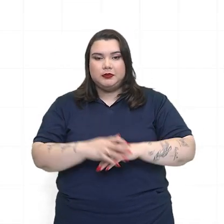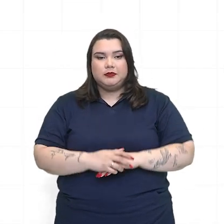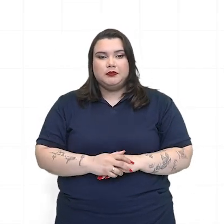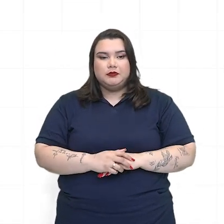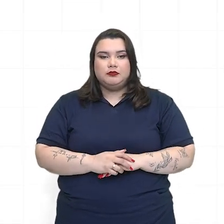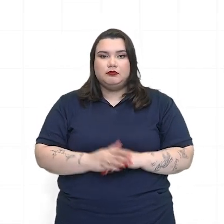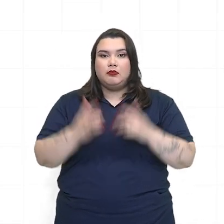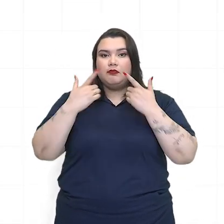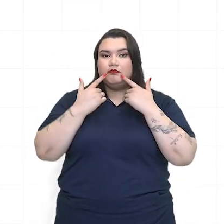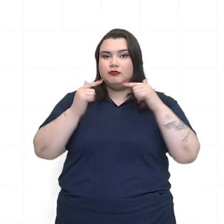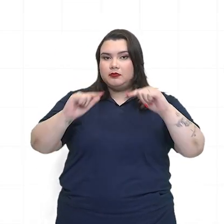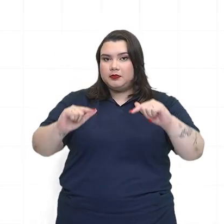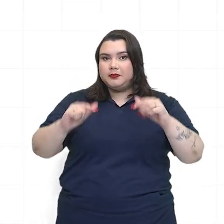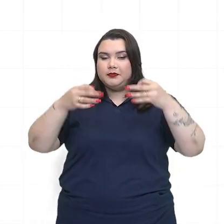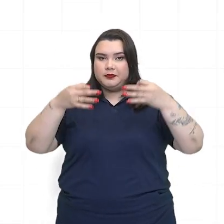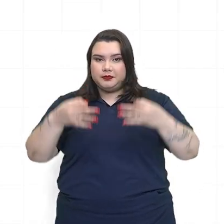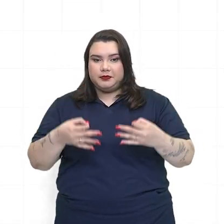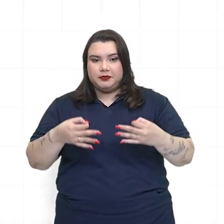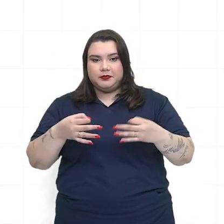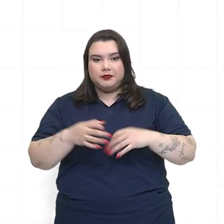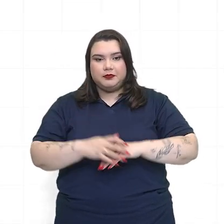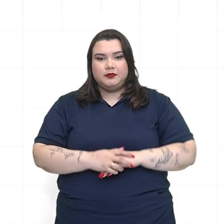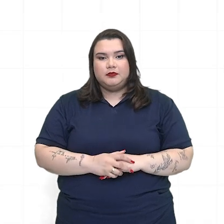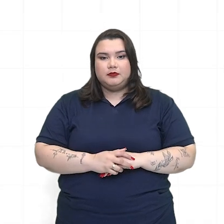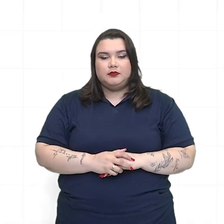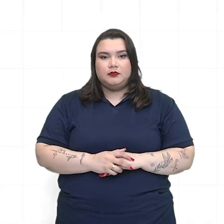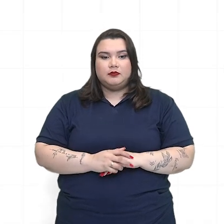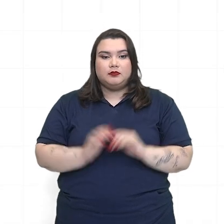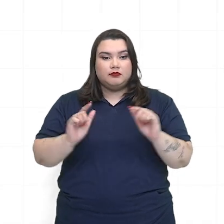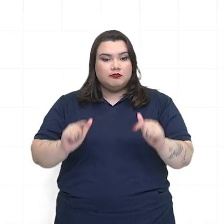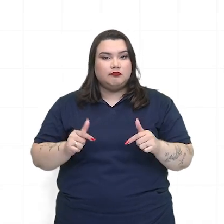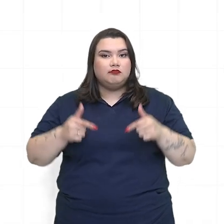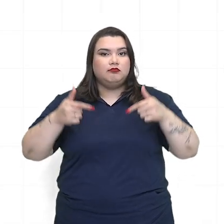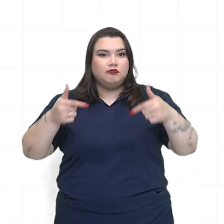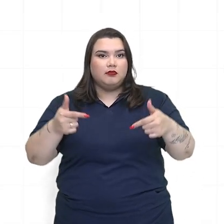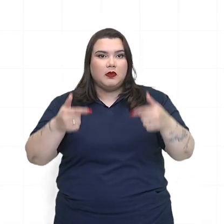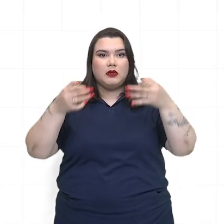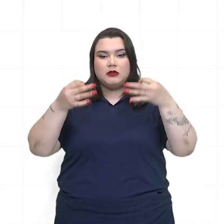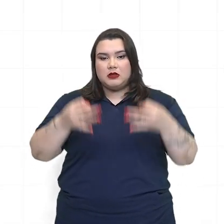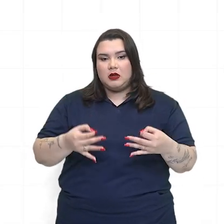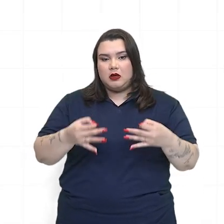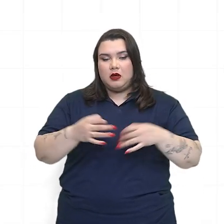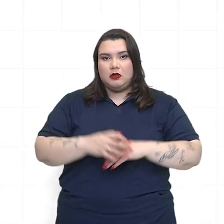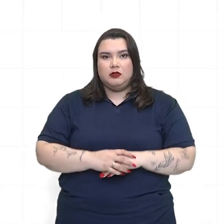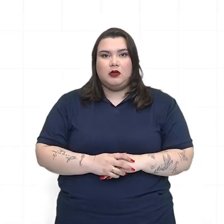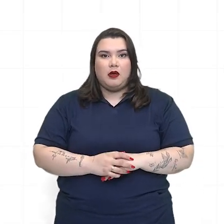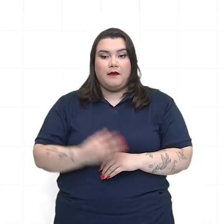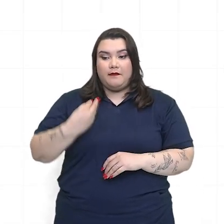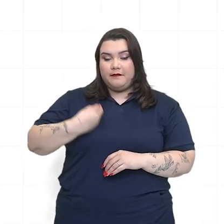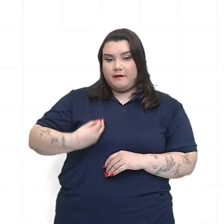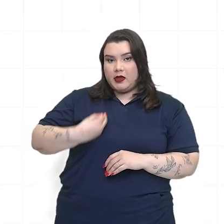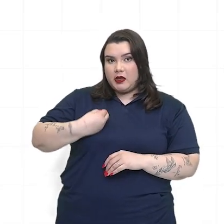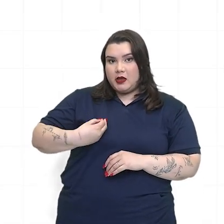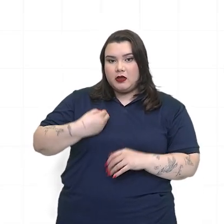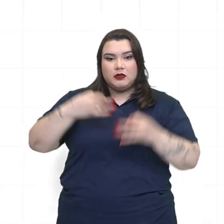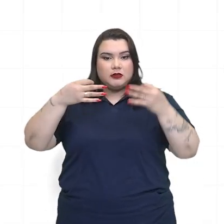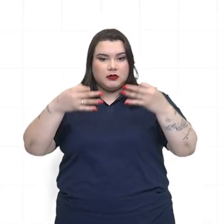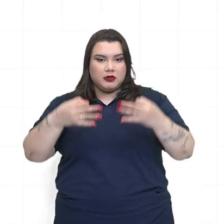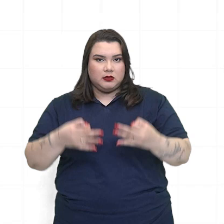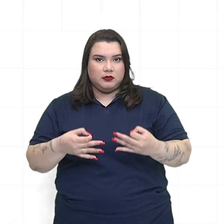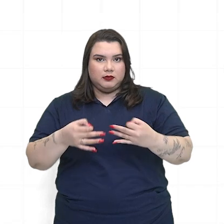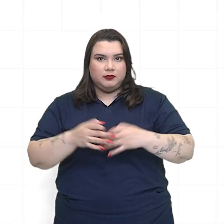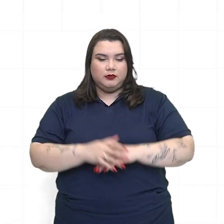correto, a linguagem correta, a ação correta, o modo de